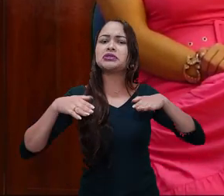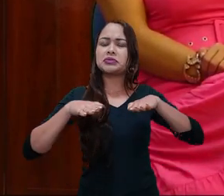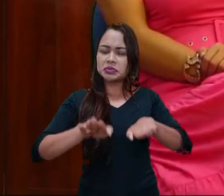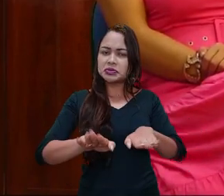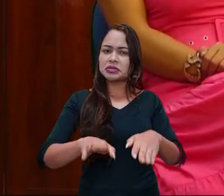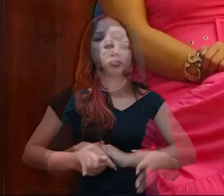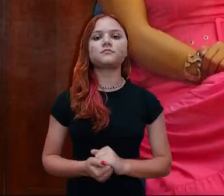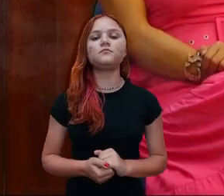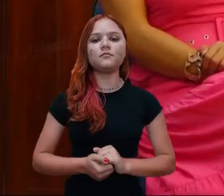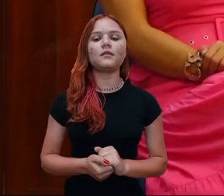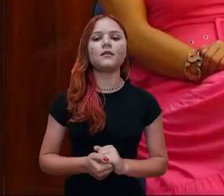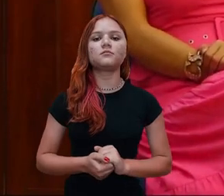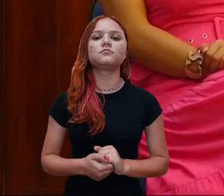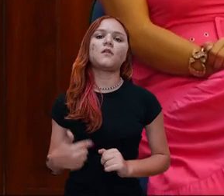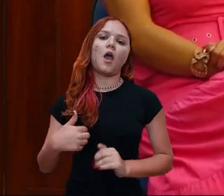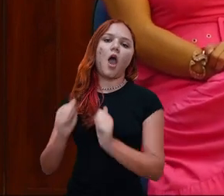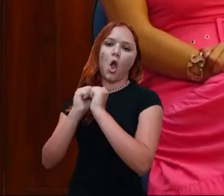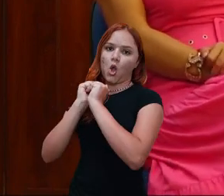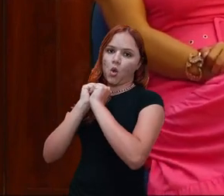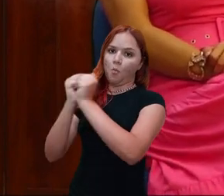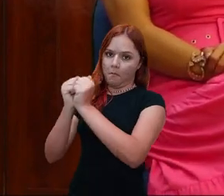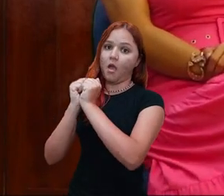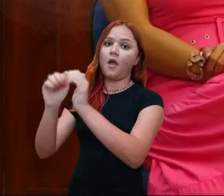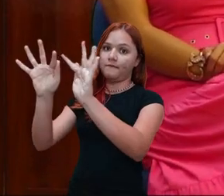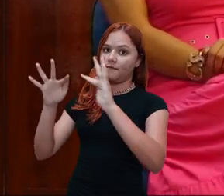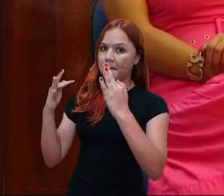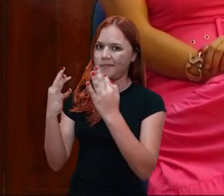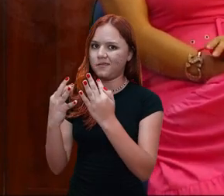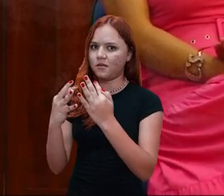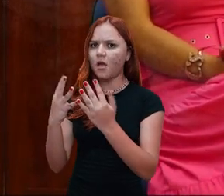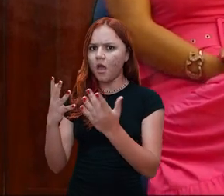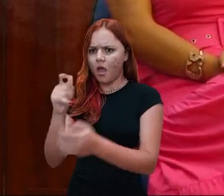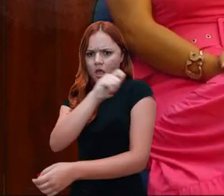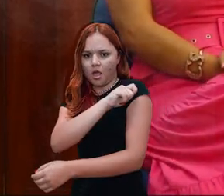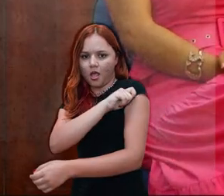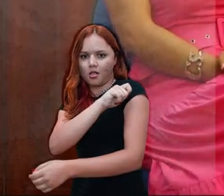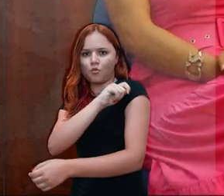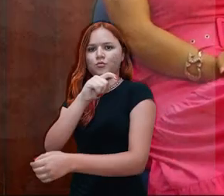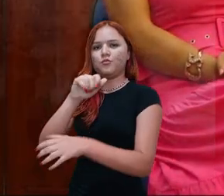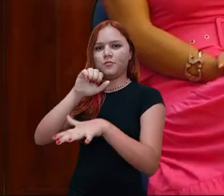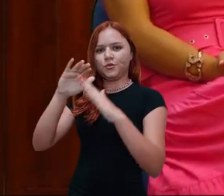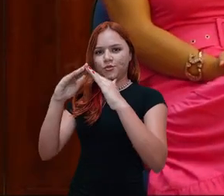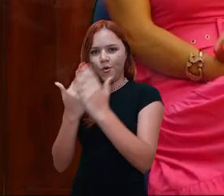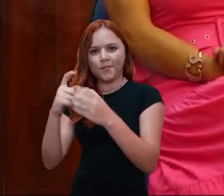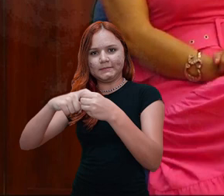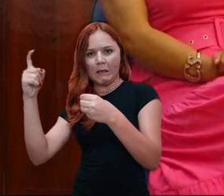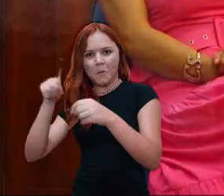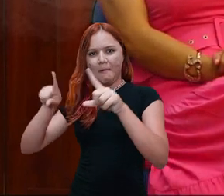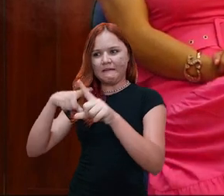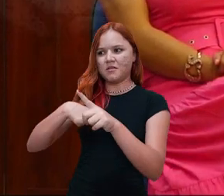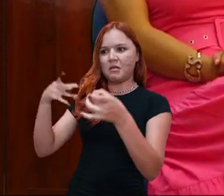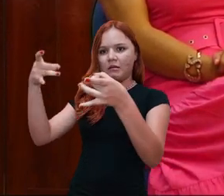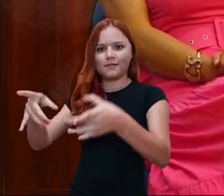inclusão também. Sim. Sim, eu procuro acompanhar. Não é porque o aluno deixou de ser atendido por mim que passou. Eu